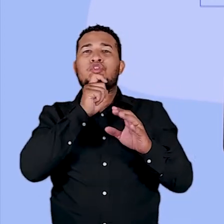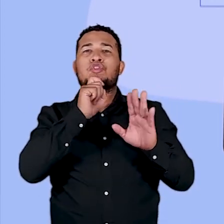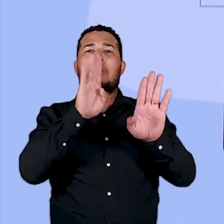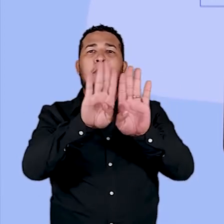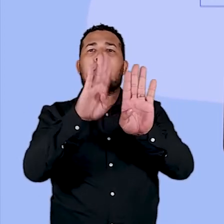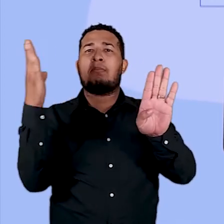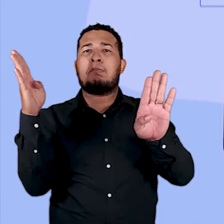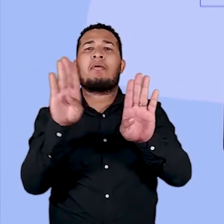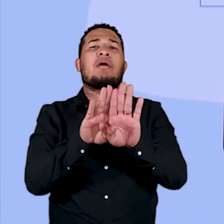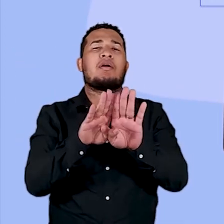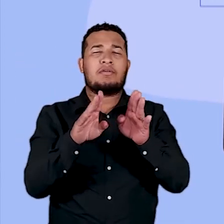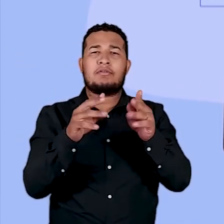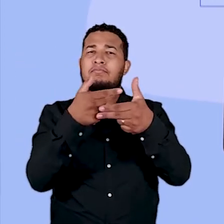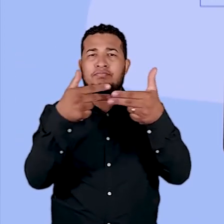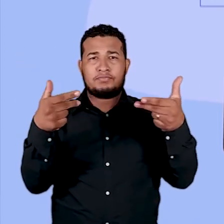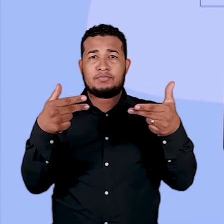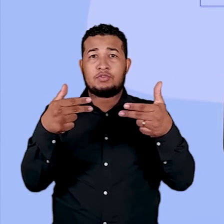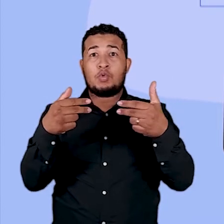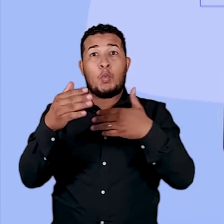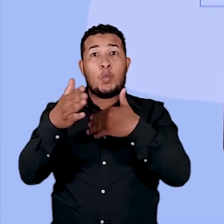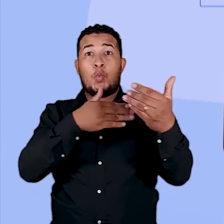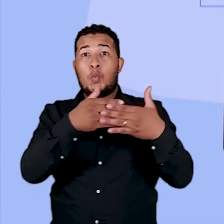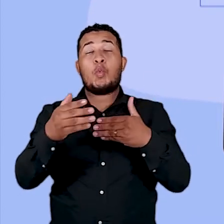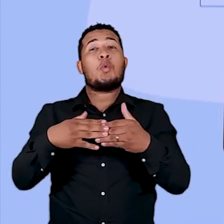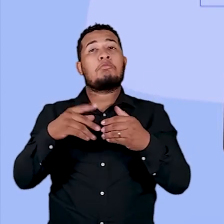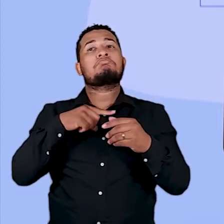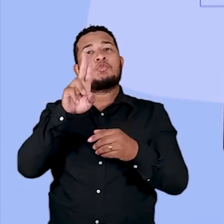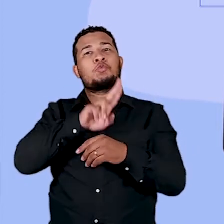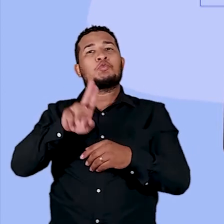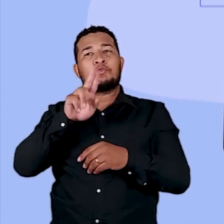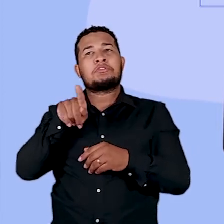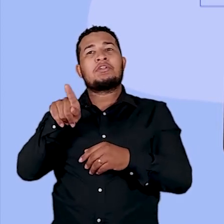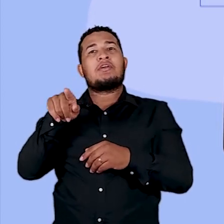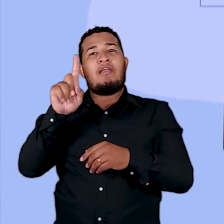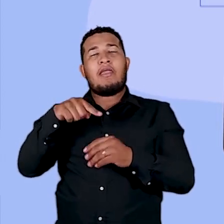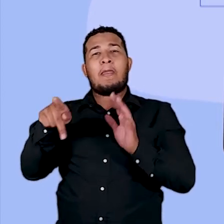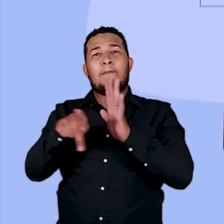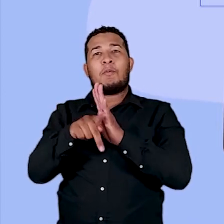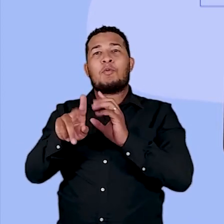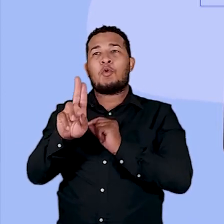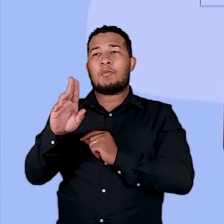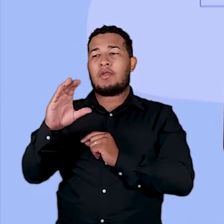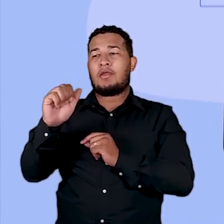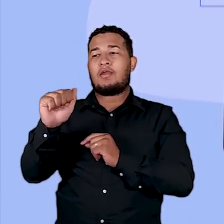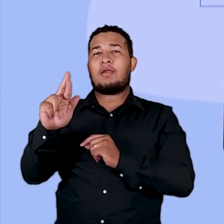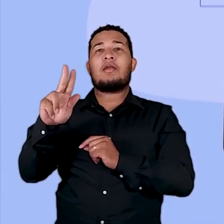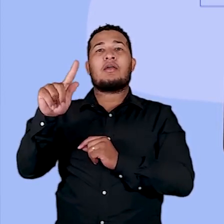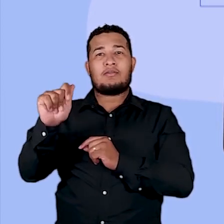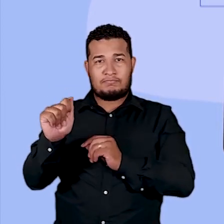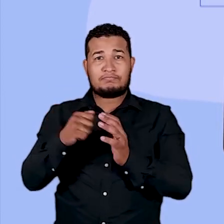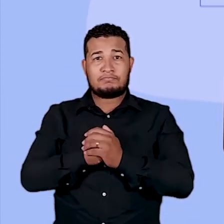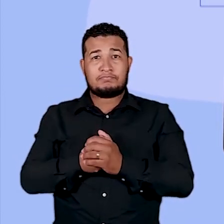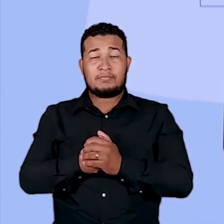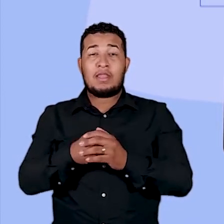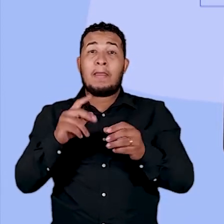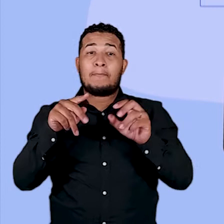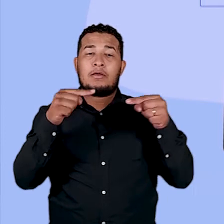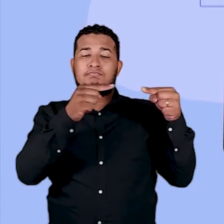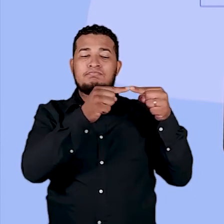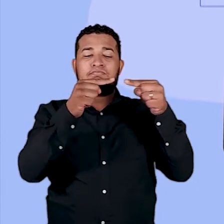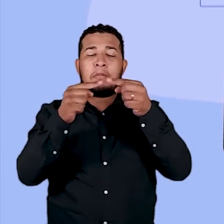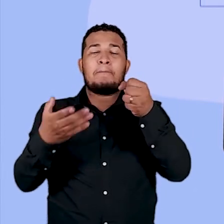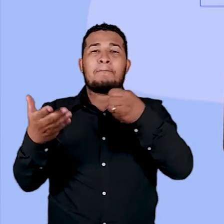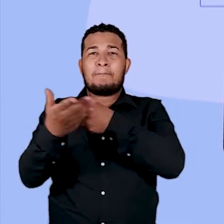qualquer coisa que eu tenha no meu circuito que consome a energia dessa minha fonte, a gente vai falar que é a nossa carga. Então essa daí é a ideia de um